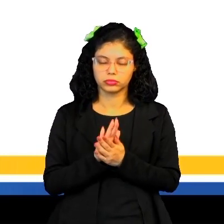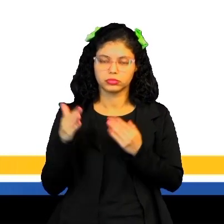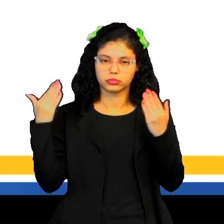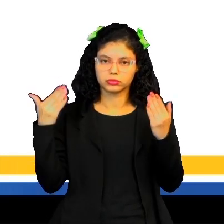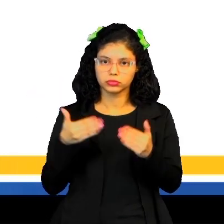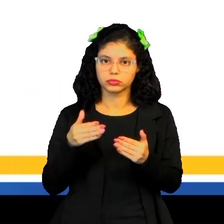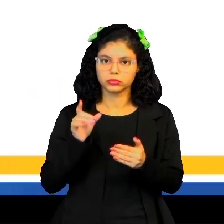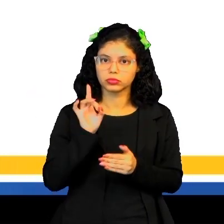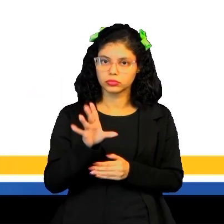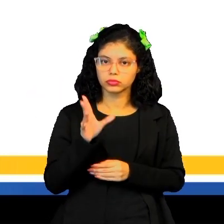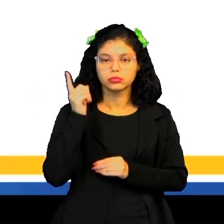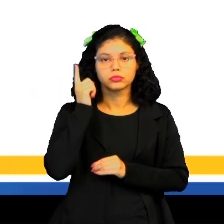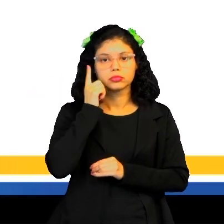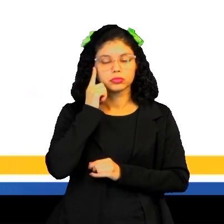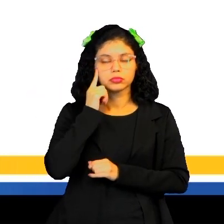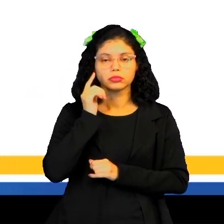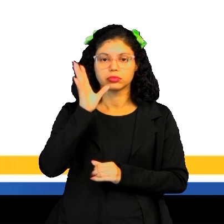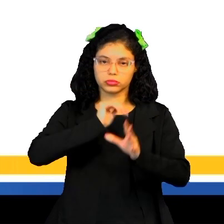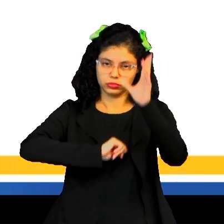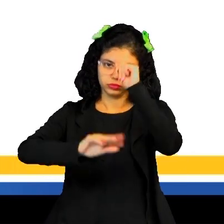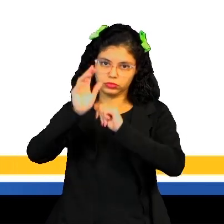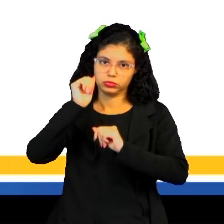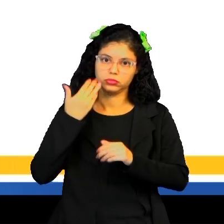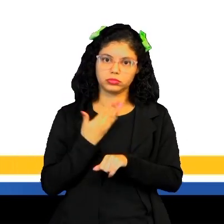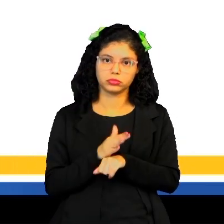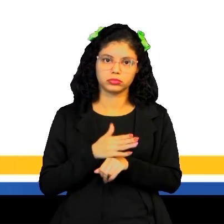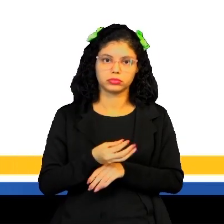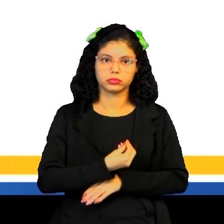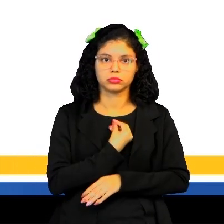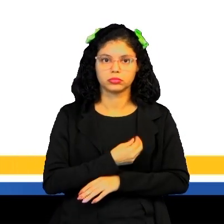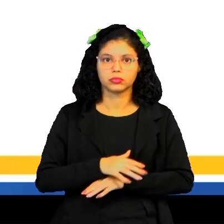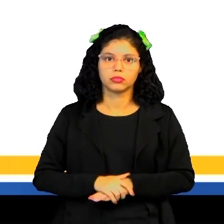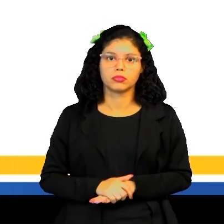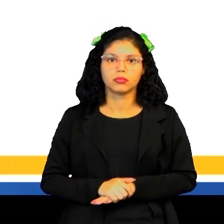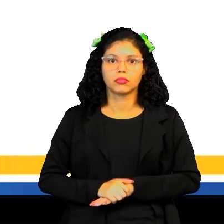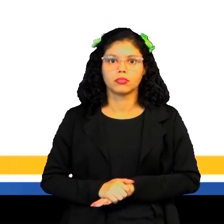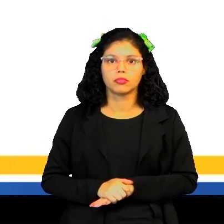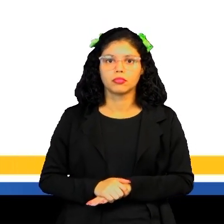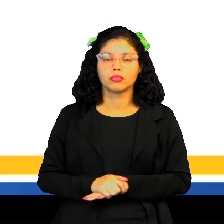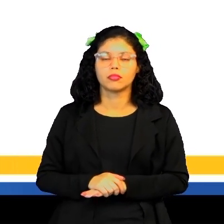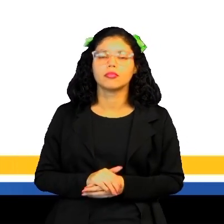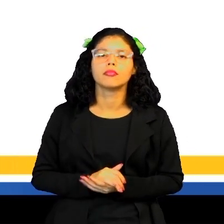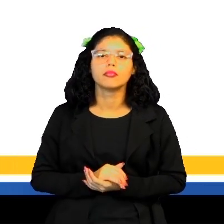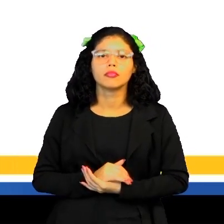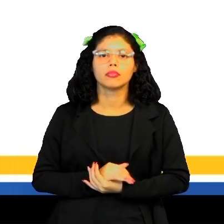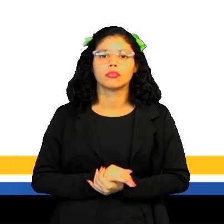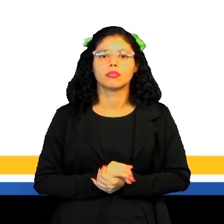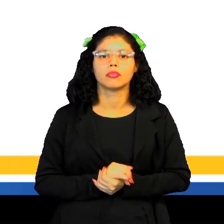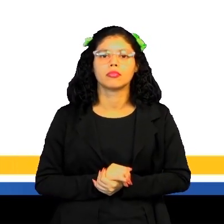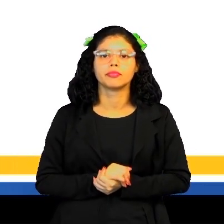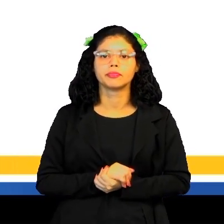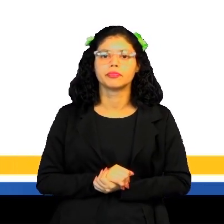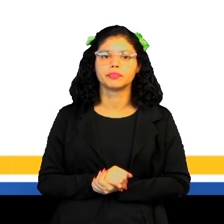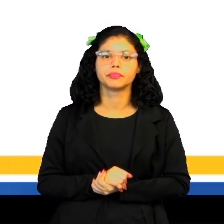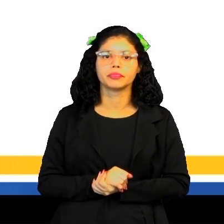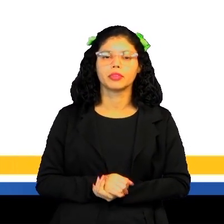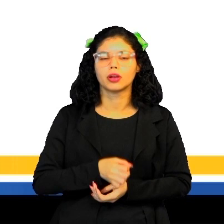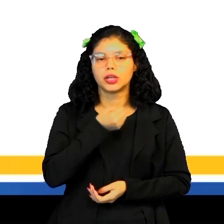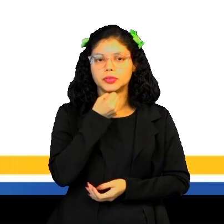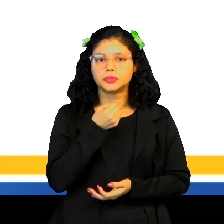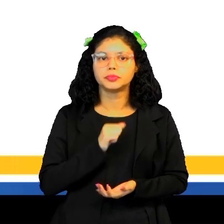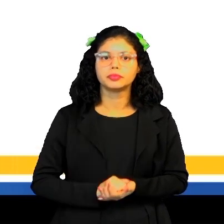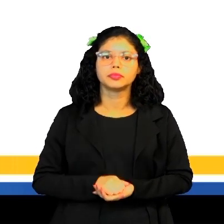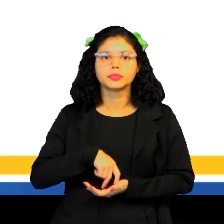centrava-se ali na capacidade de buscar os conhecimentos práticos da vida, utilizando basicamente de muita retórica, do